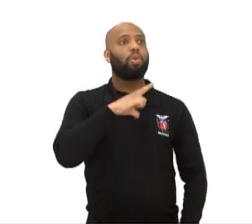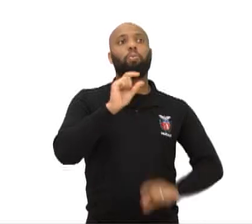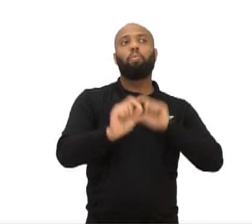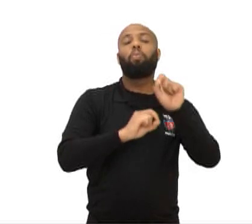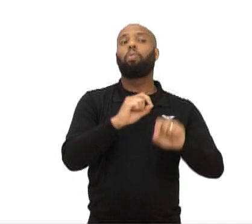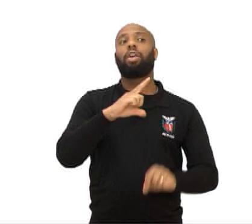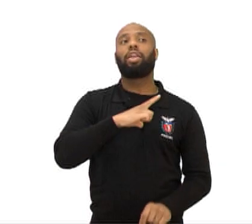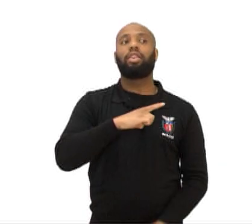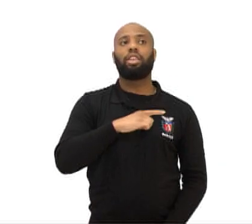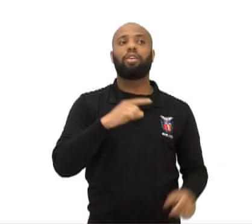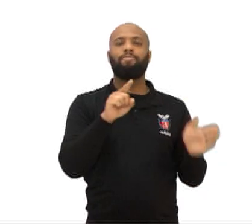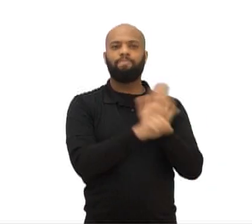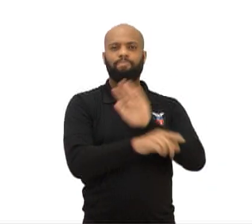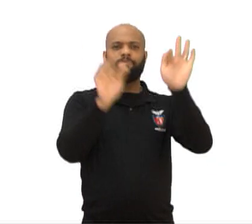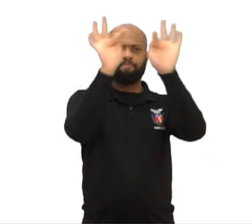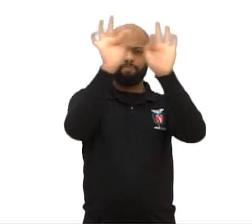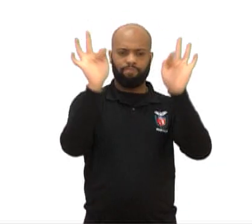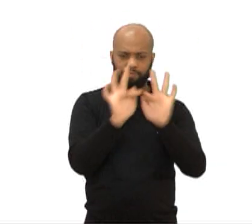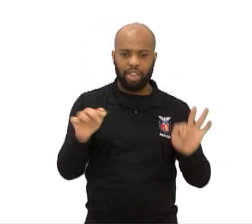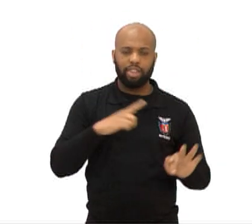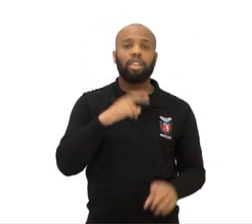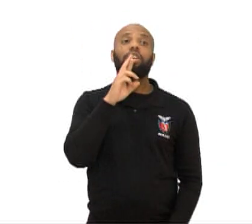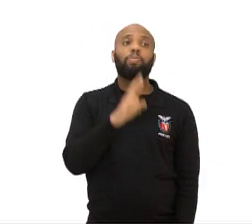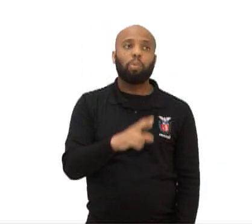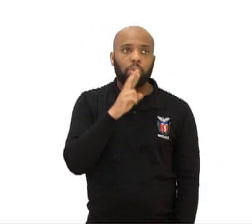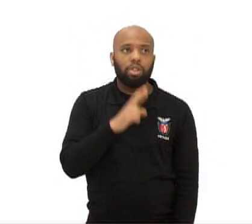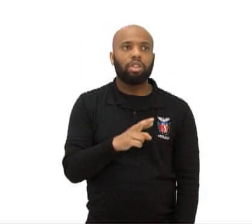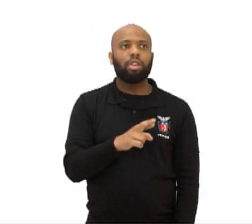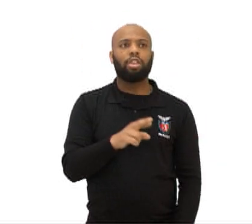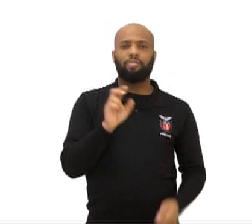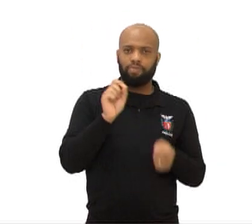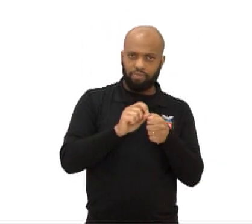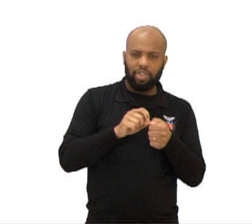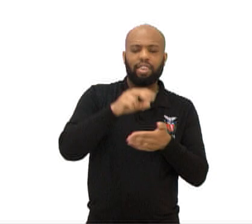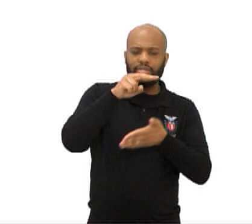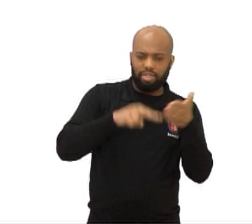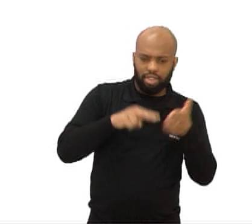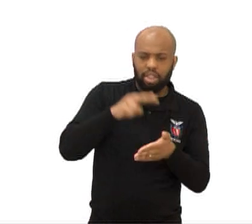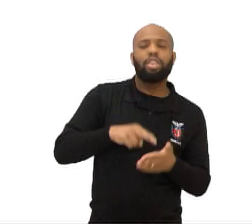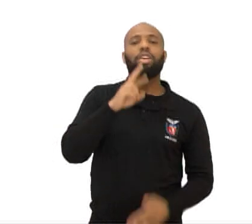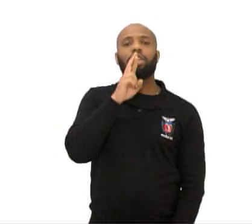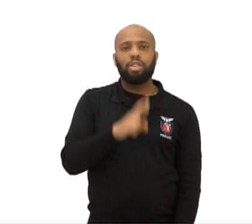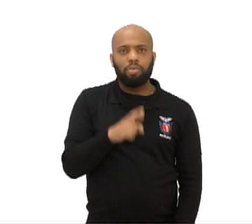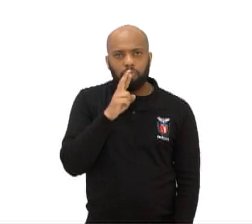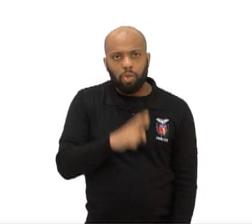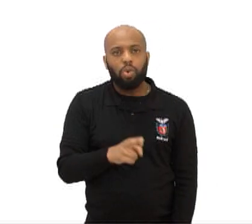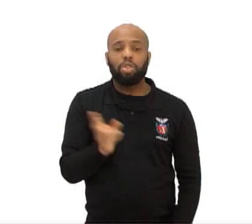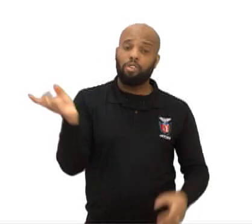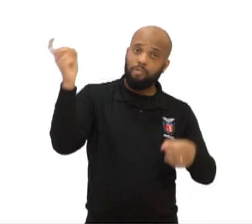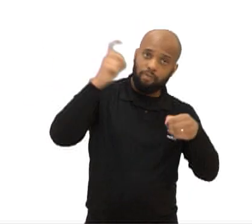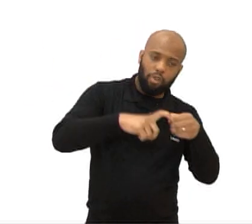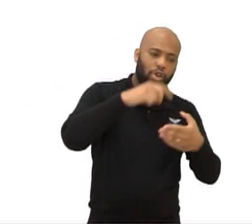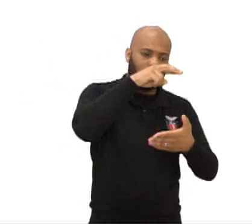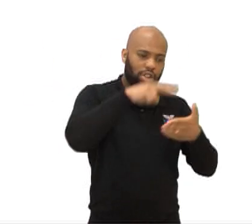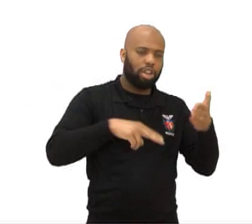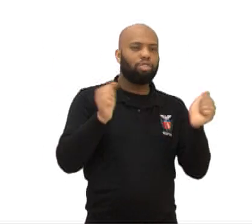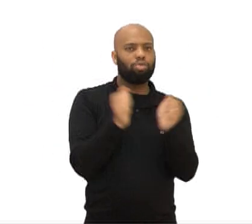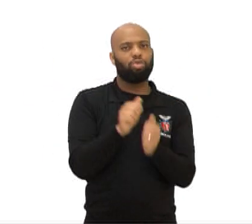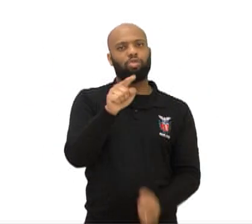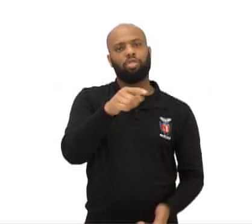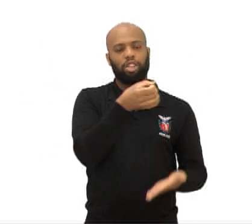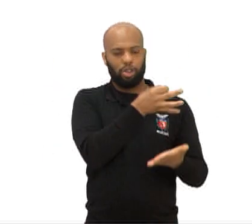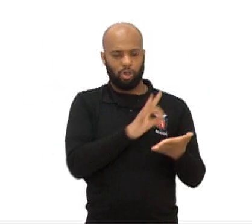têm duas frases que vocês devem responder, façam a leitura, respondam. Na volta eu leio junto com vocês e a